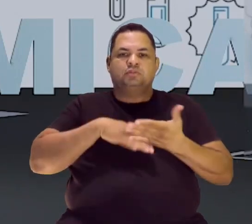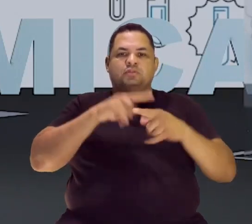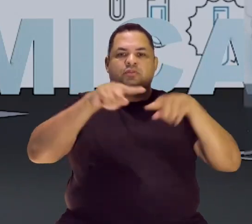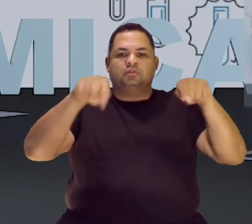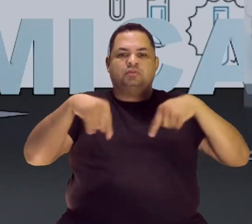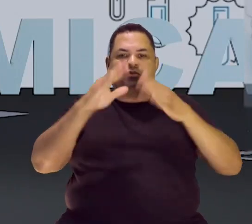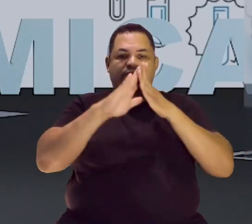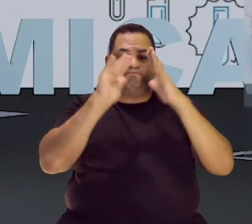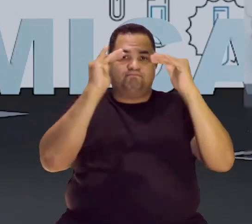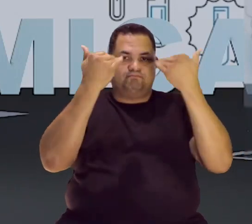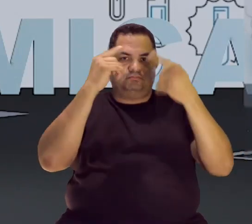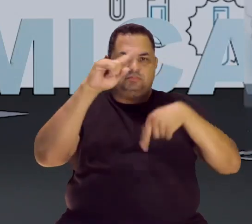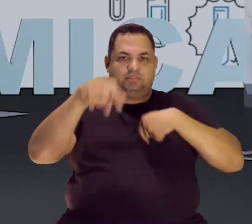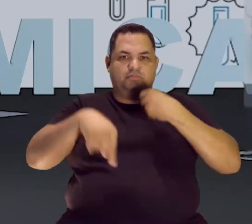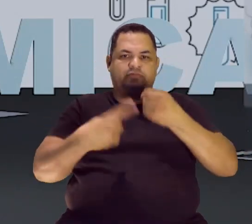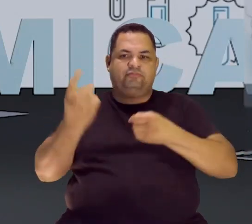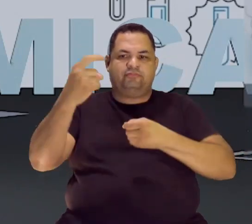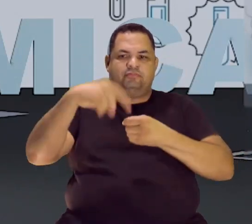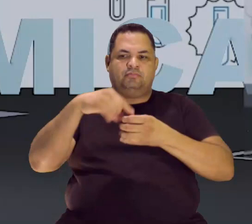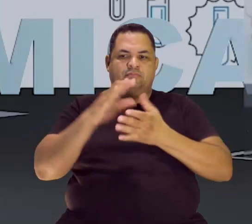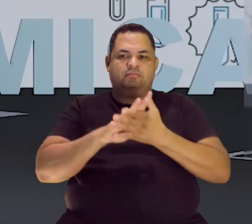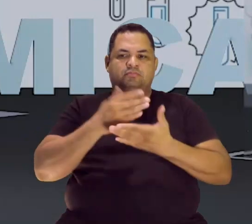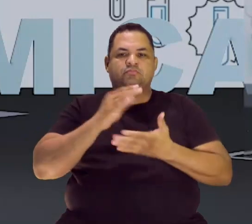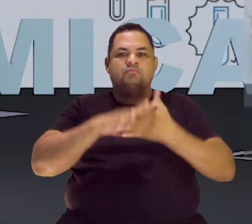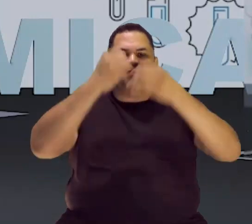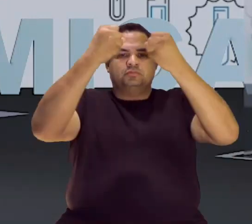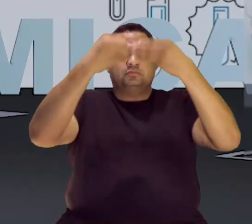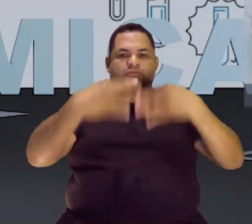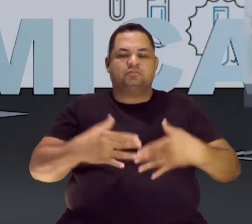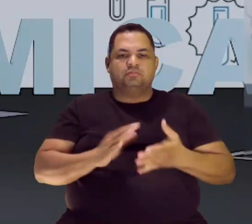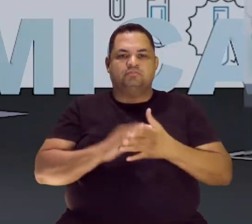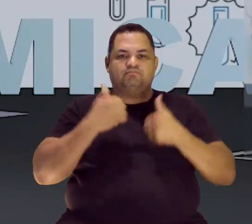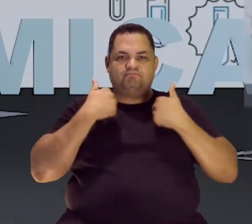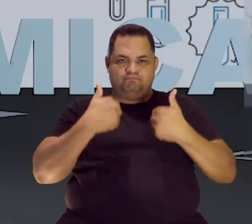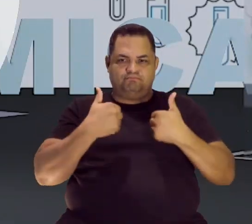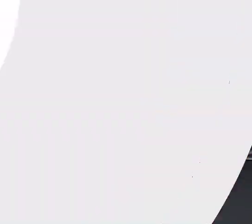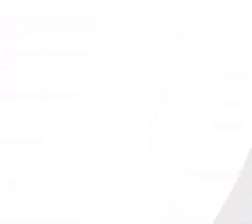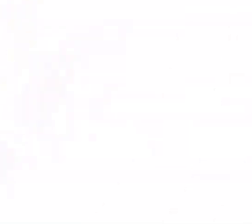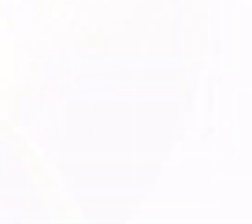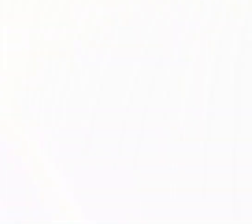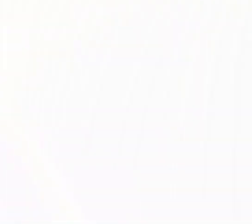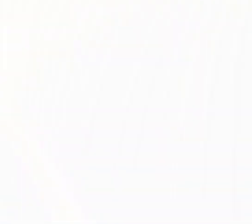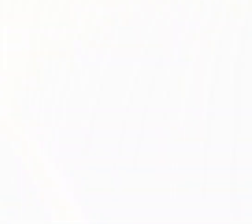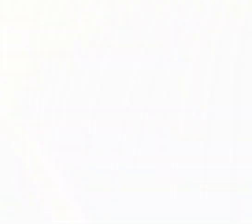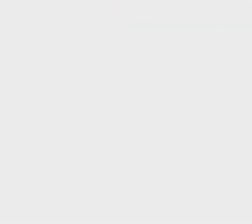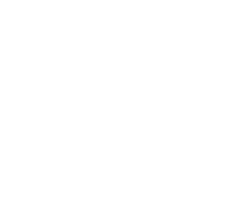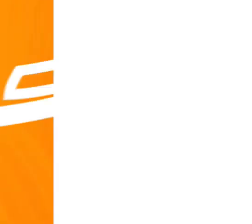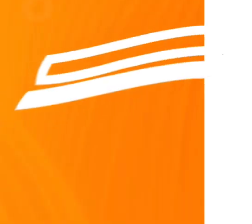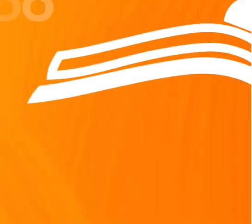se ligue porque voltaremos para fazer os comentários, tá joia?